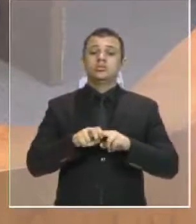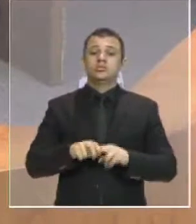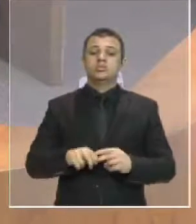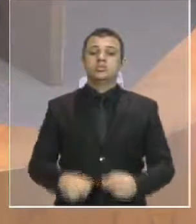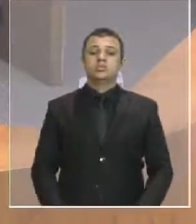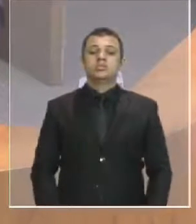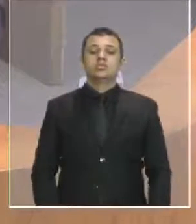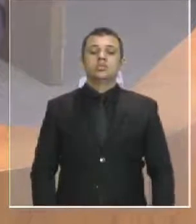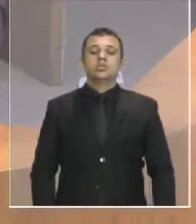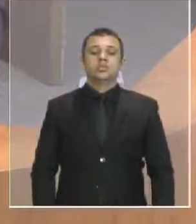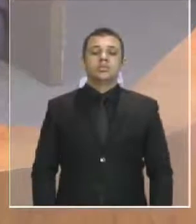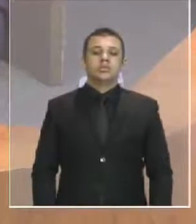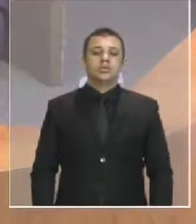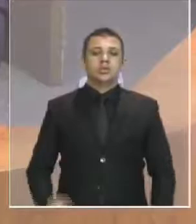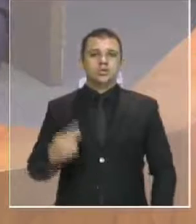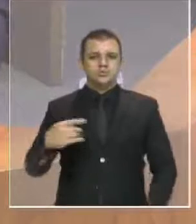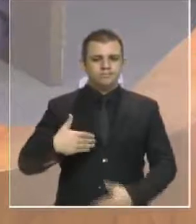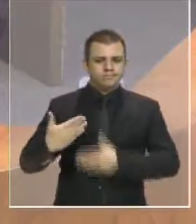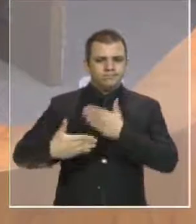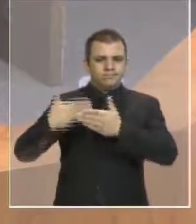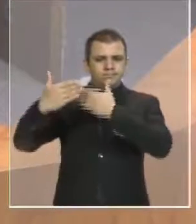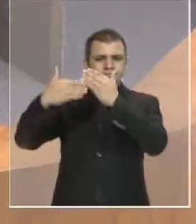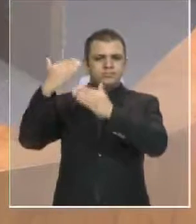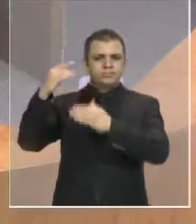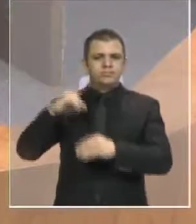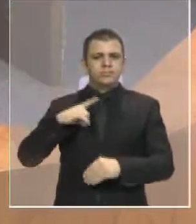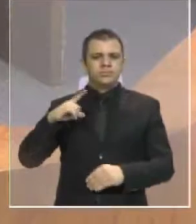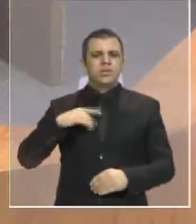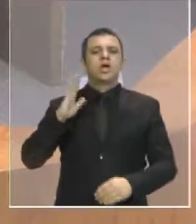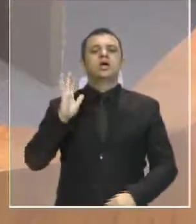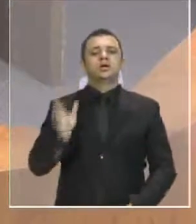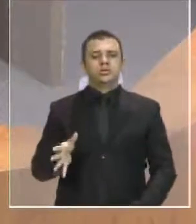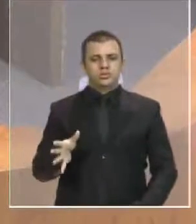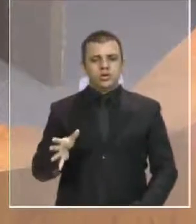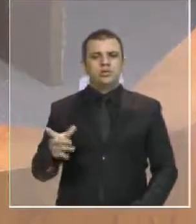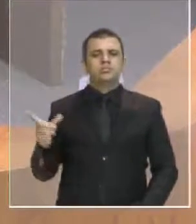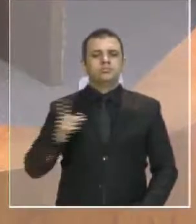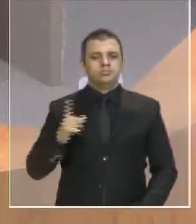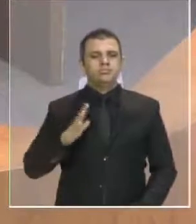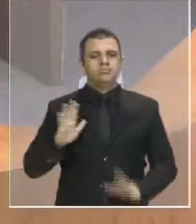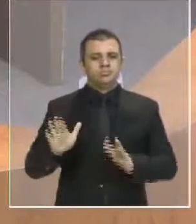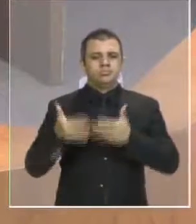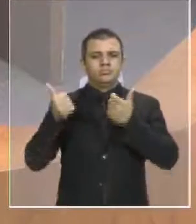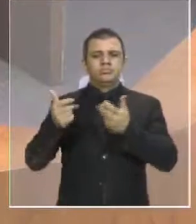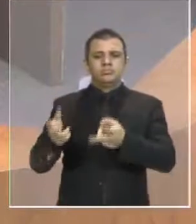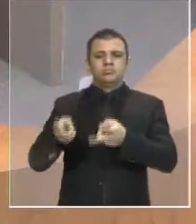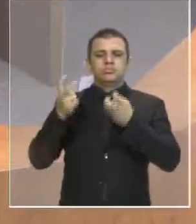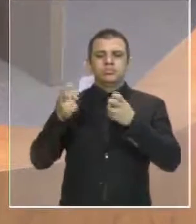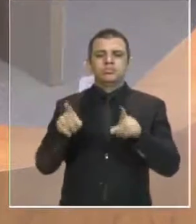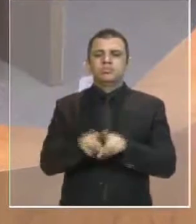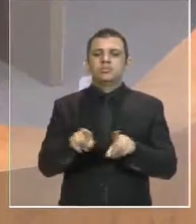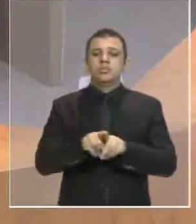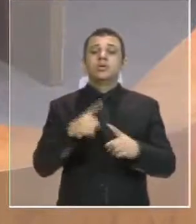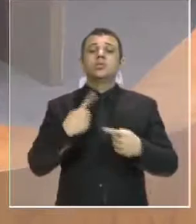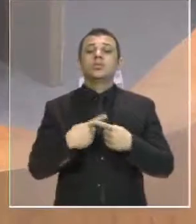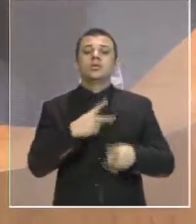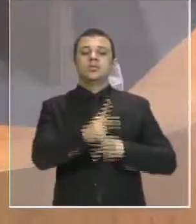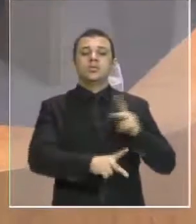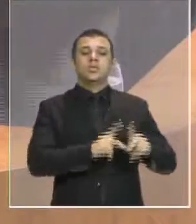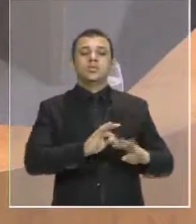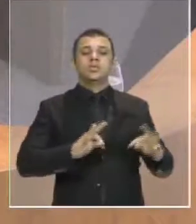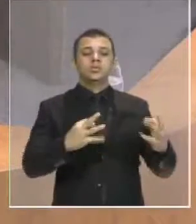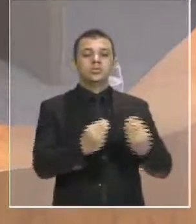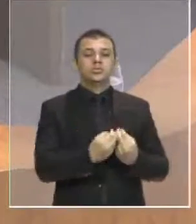esses avanços já têm sentido na prática. Porque a população de Timon sente